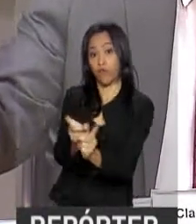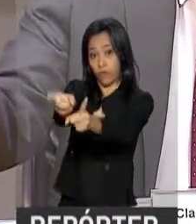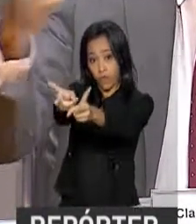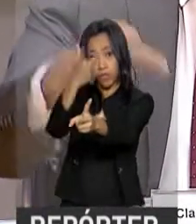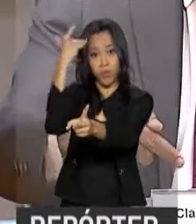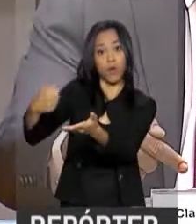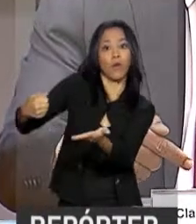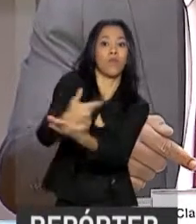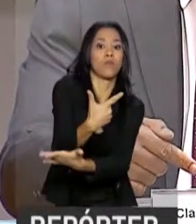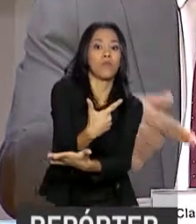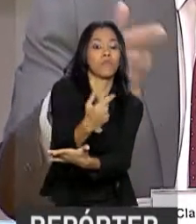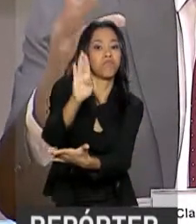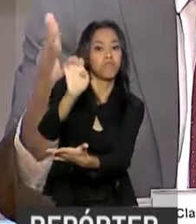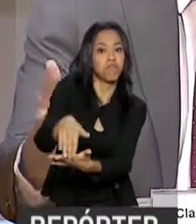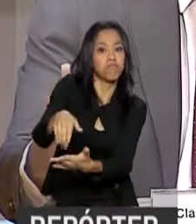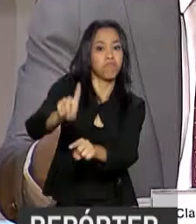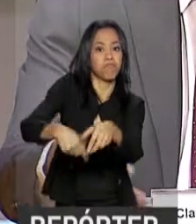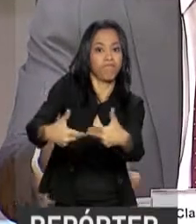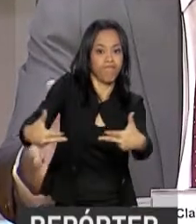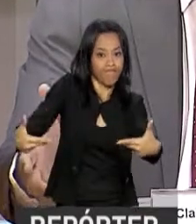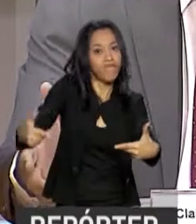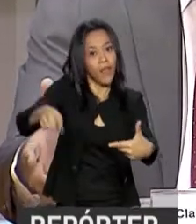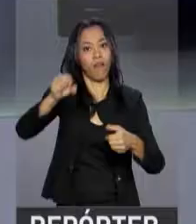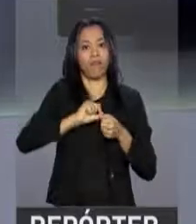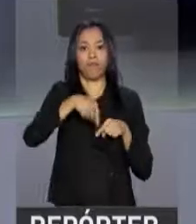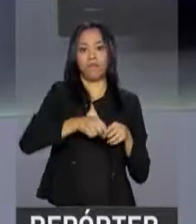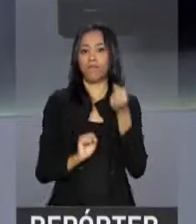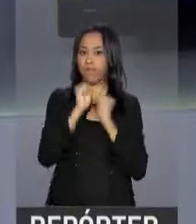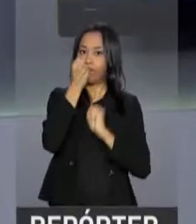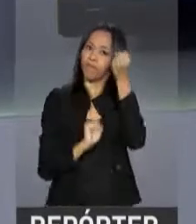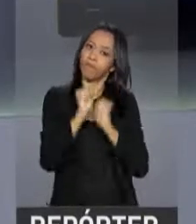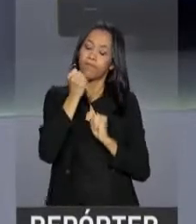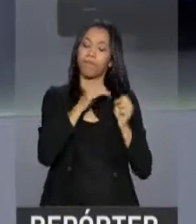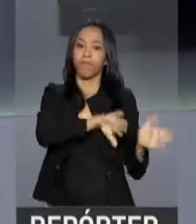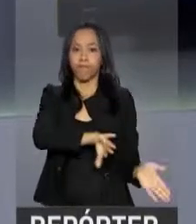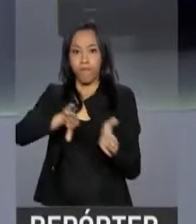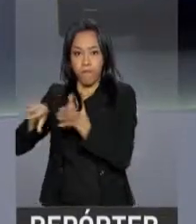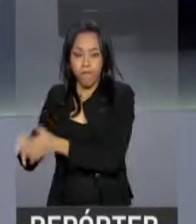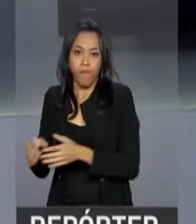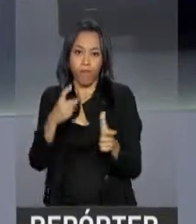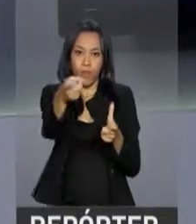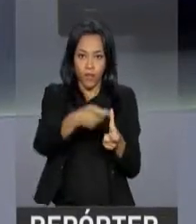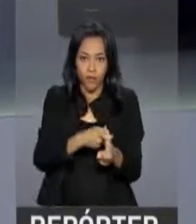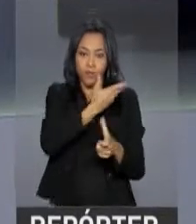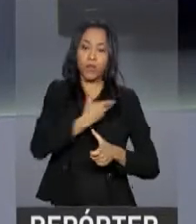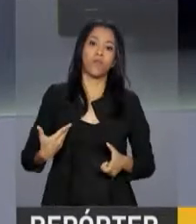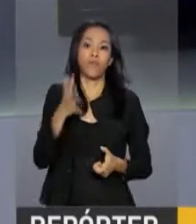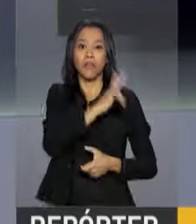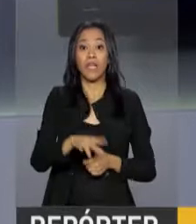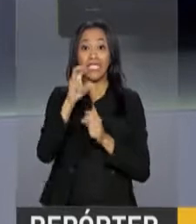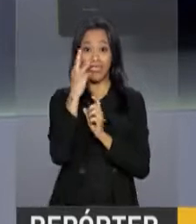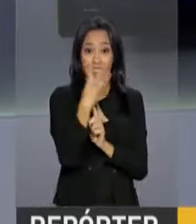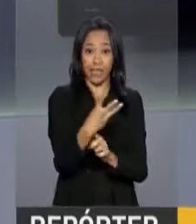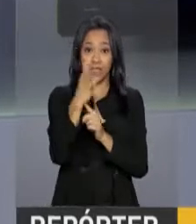consumidor demandando bens que são produzidos a dívida pública federal cresce para 3 trilhões